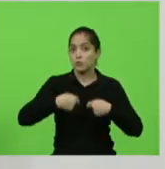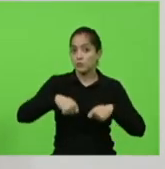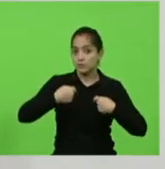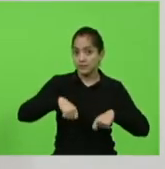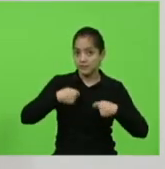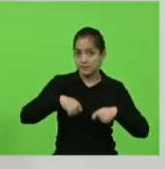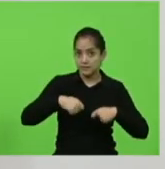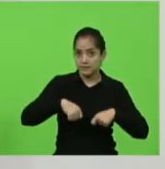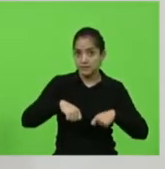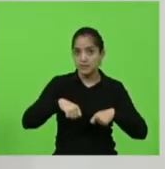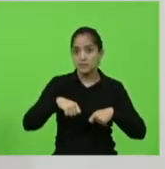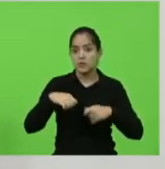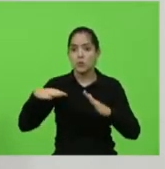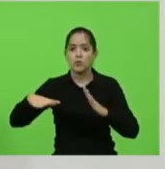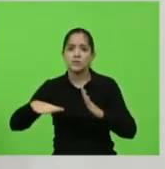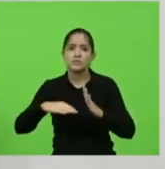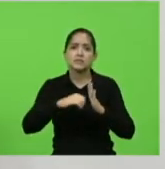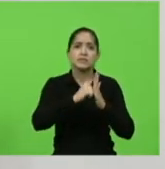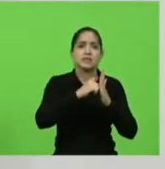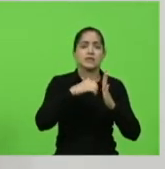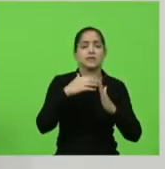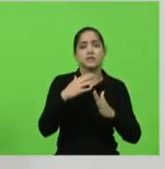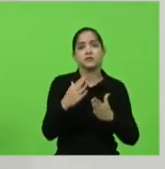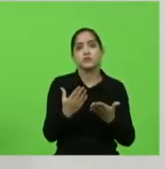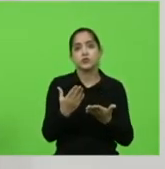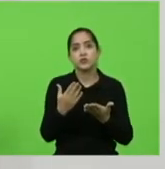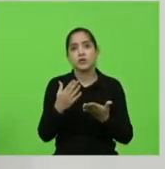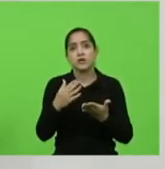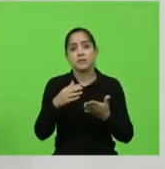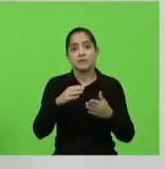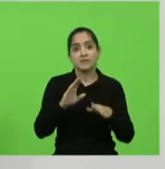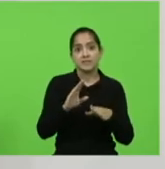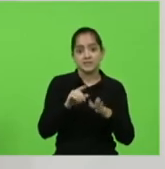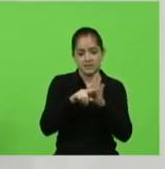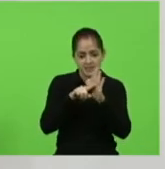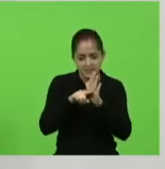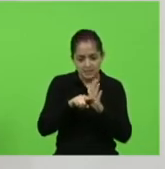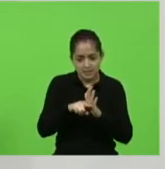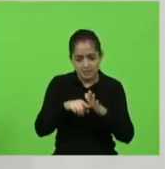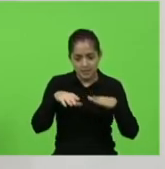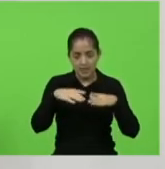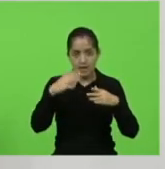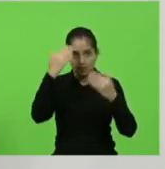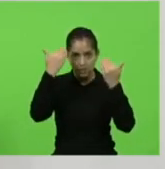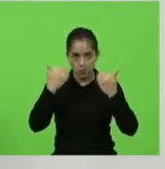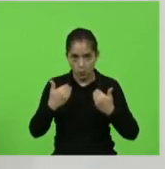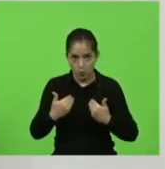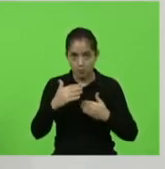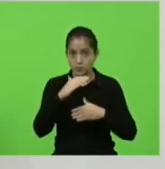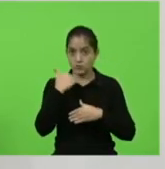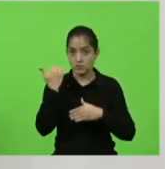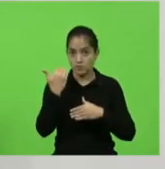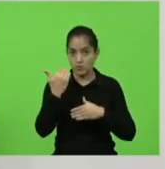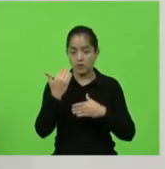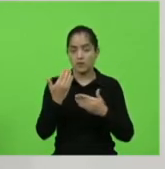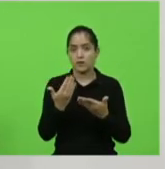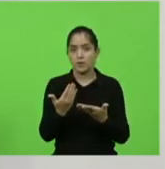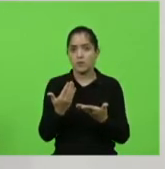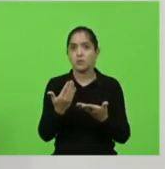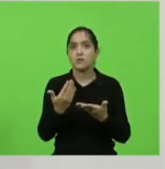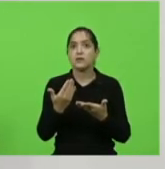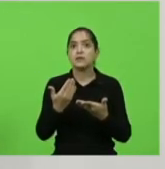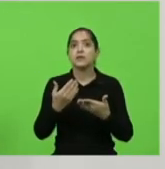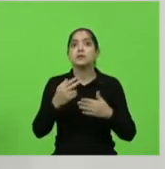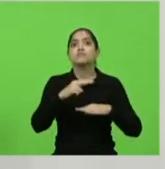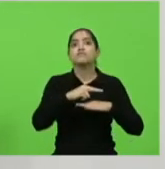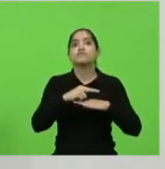Quando há um acidente, precisa fazer um exame de um corpo, nós temos casos de serem